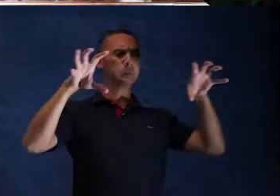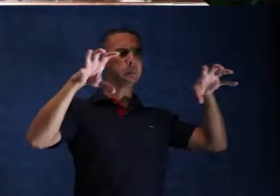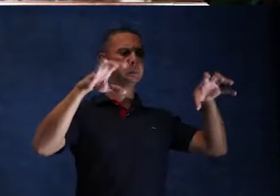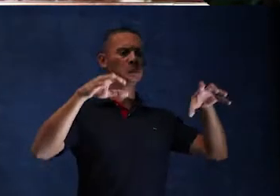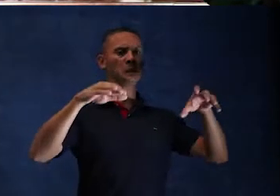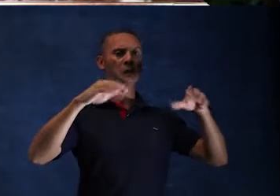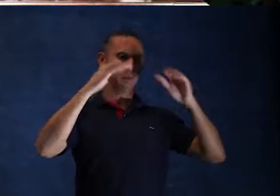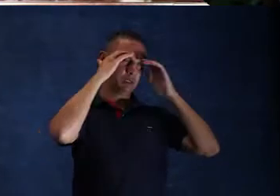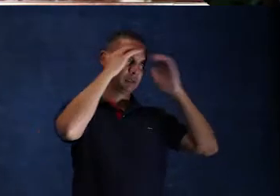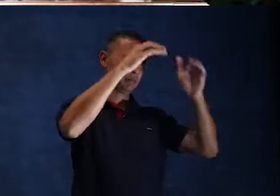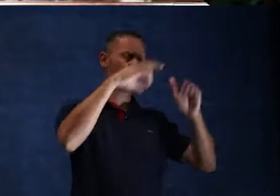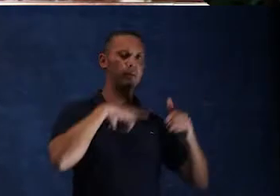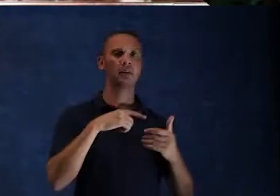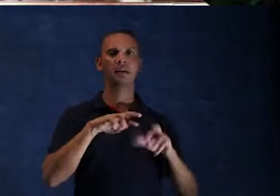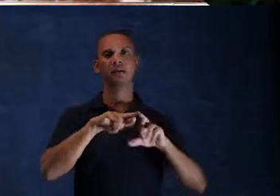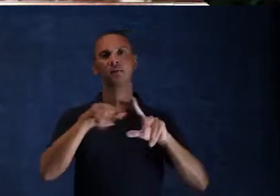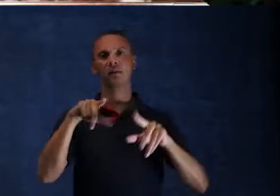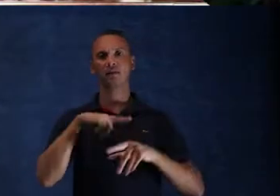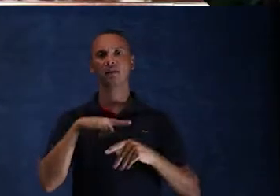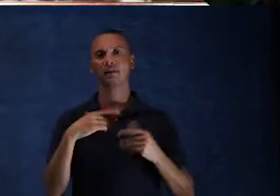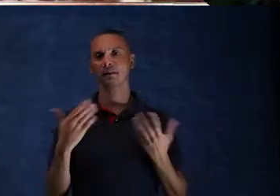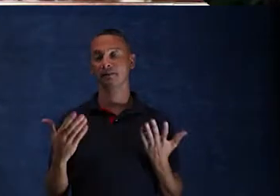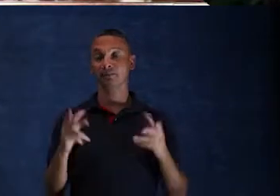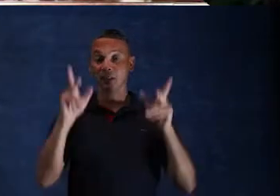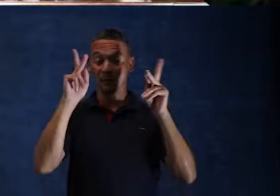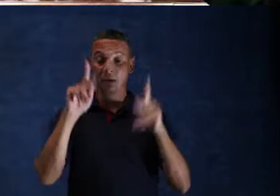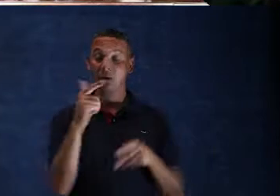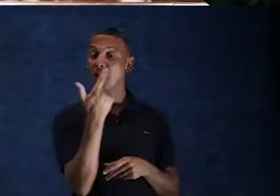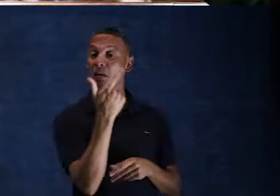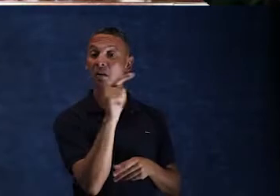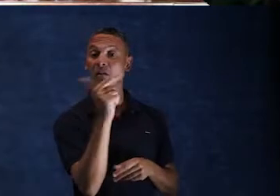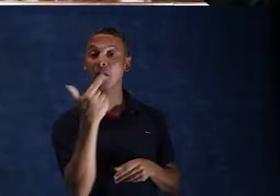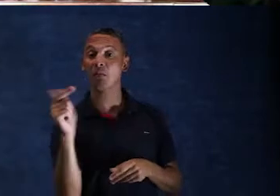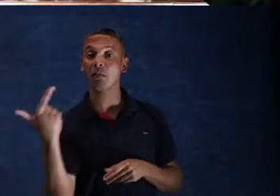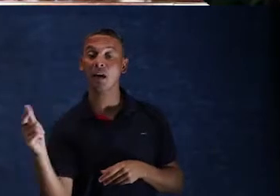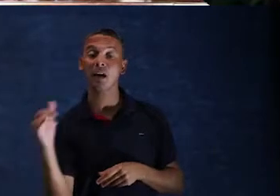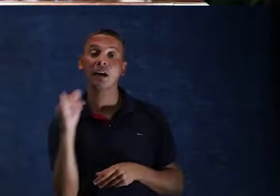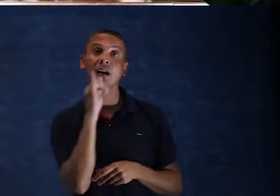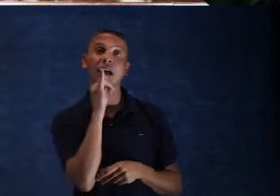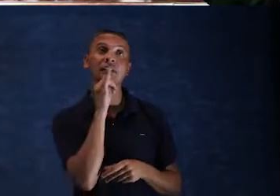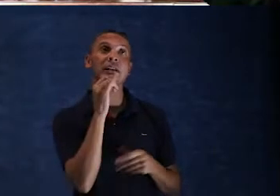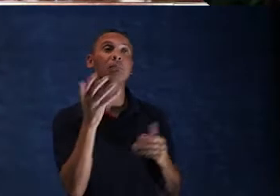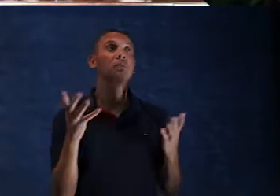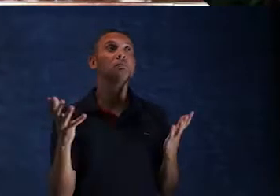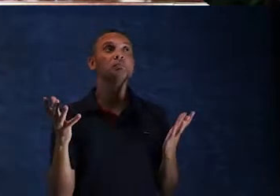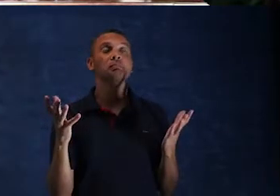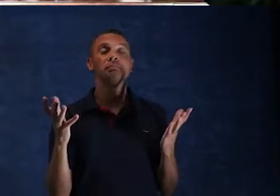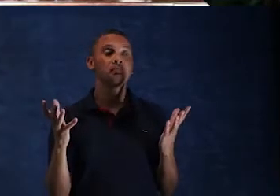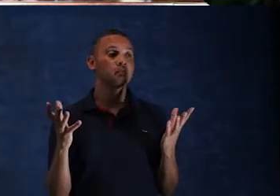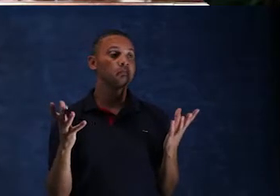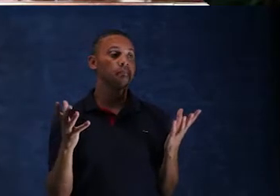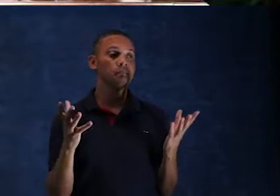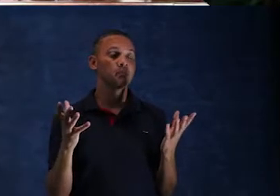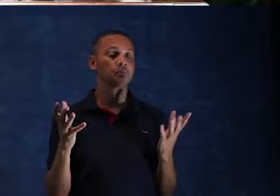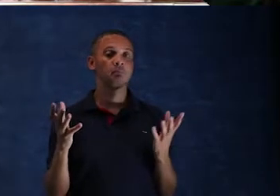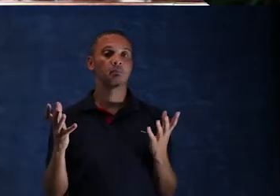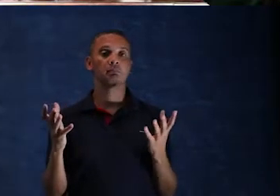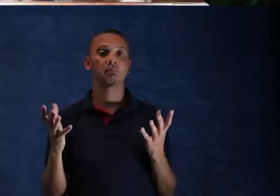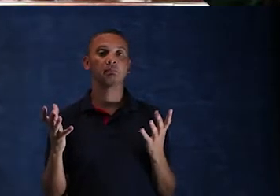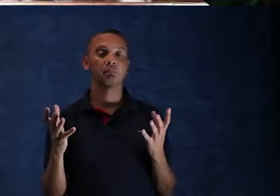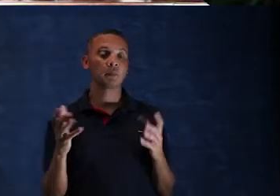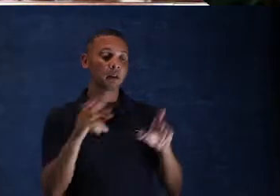Quem não tem nenhuma